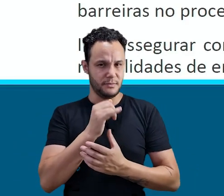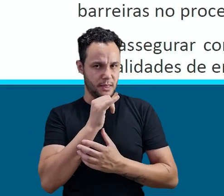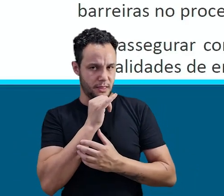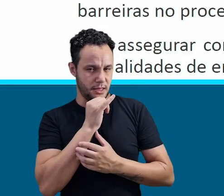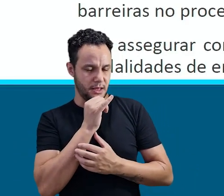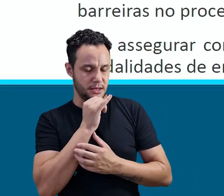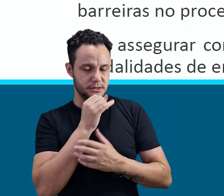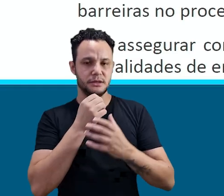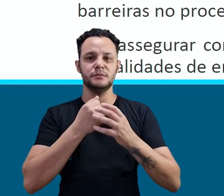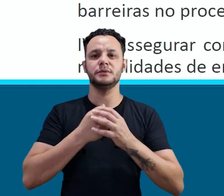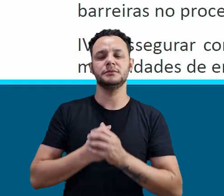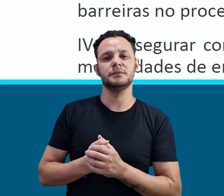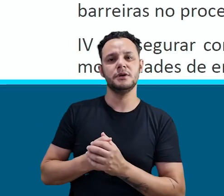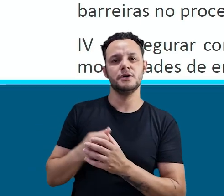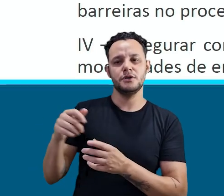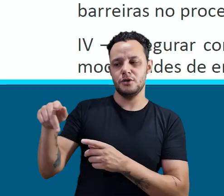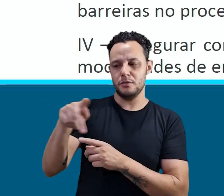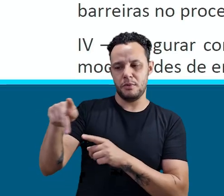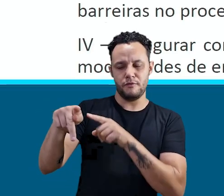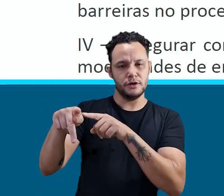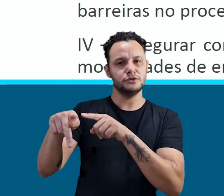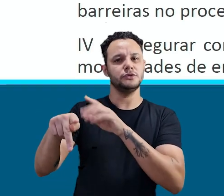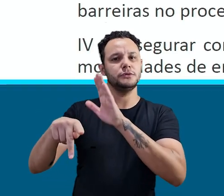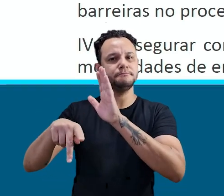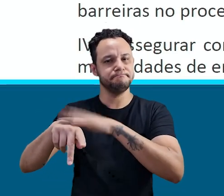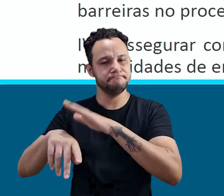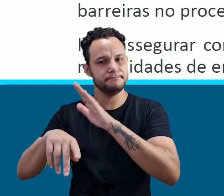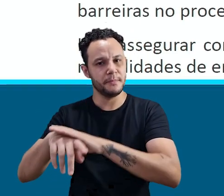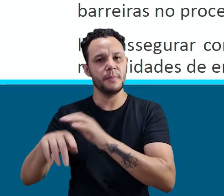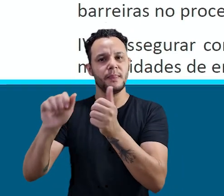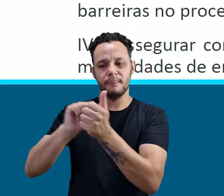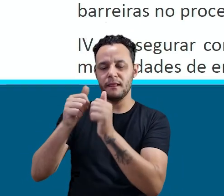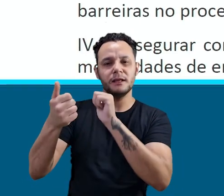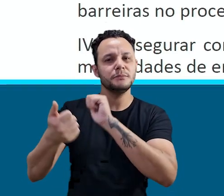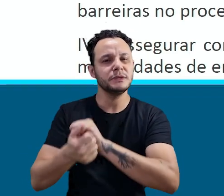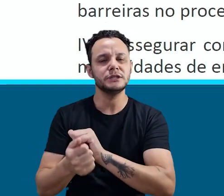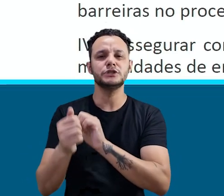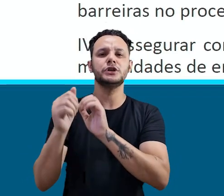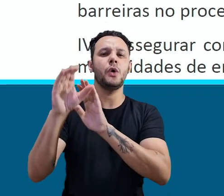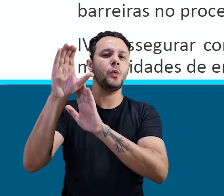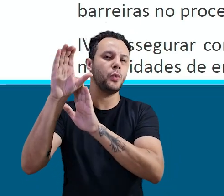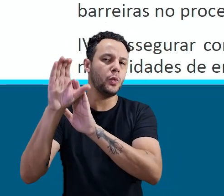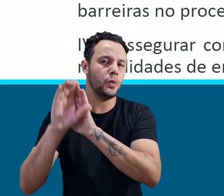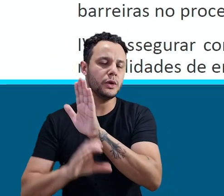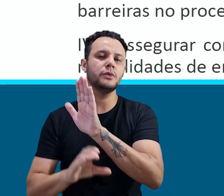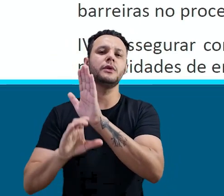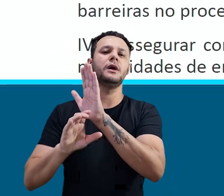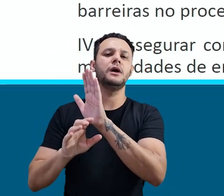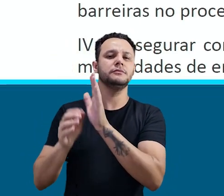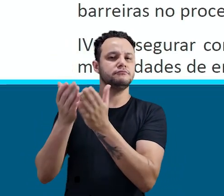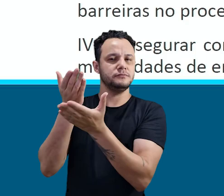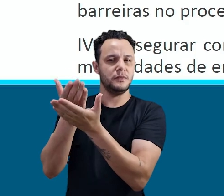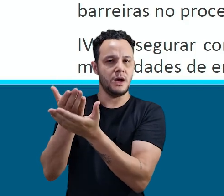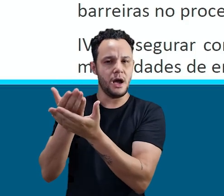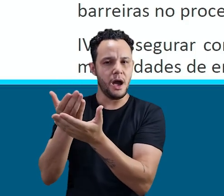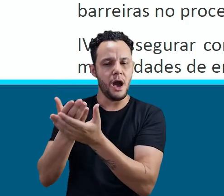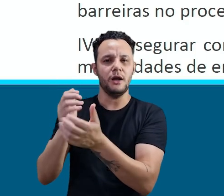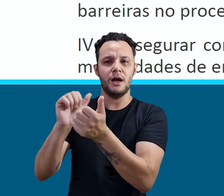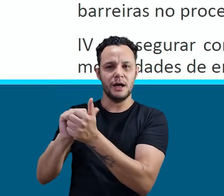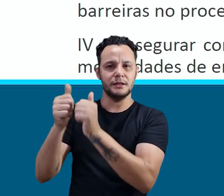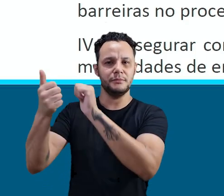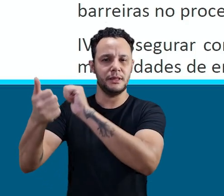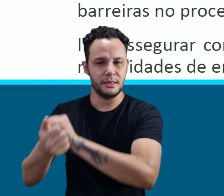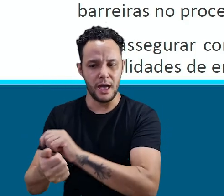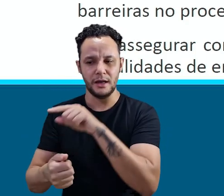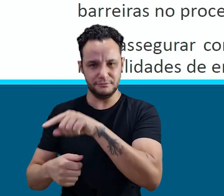situação em que um professor consegue fazer as adaptações curriculares e fazer uma aula